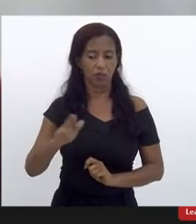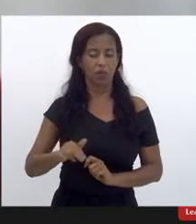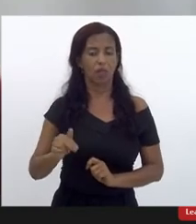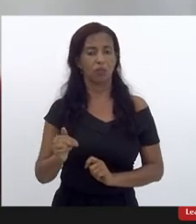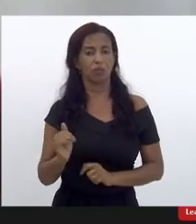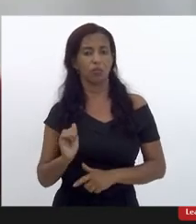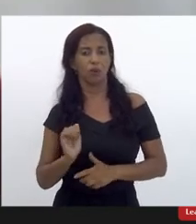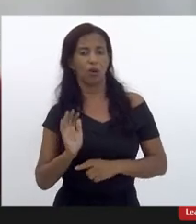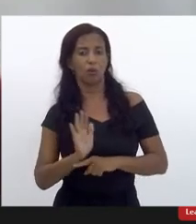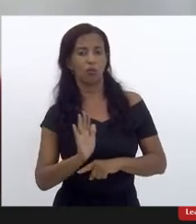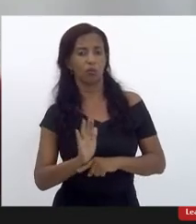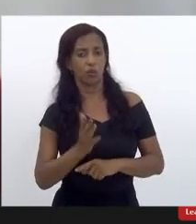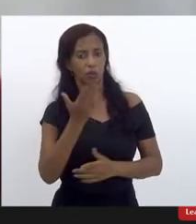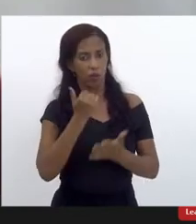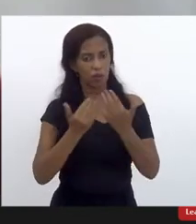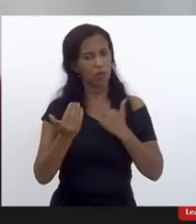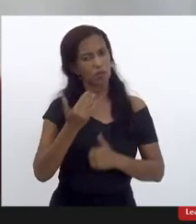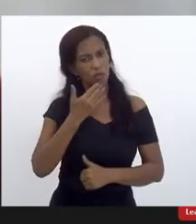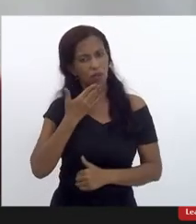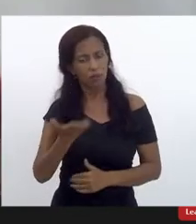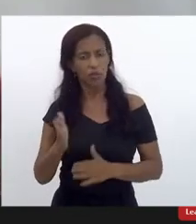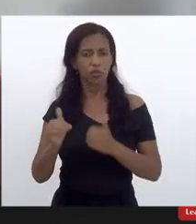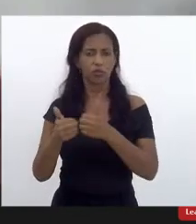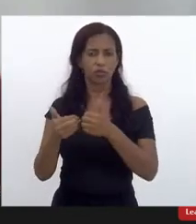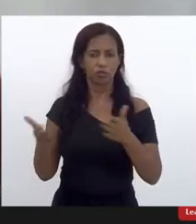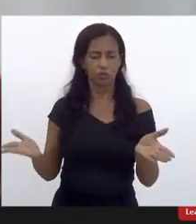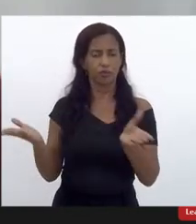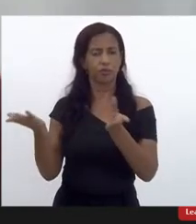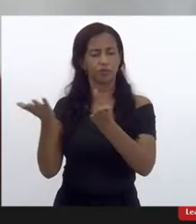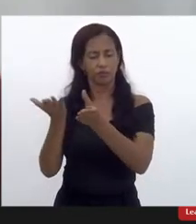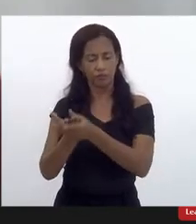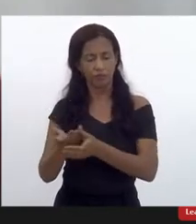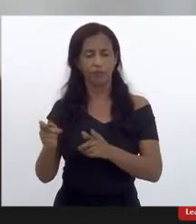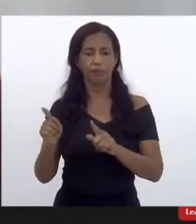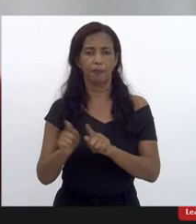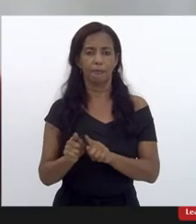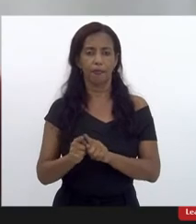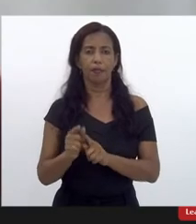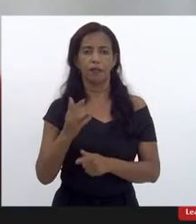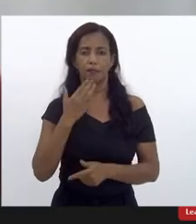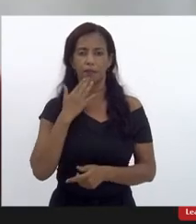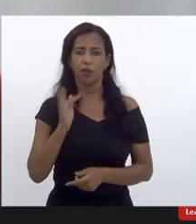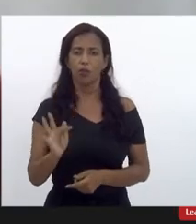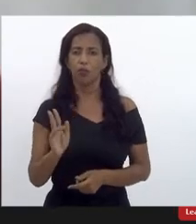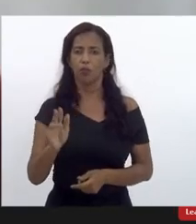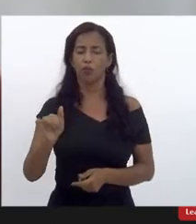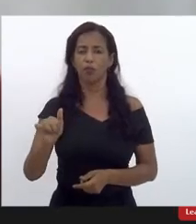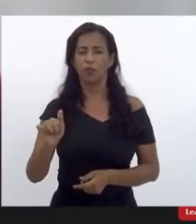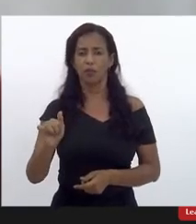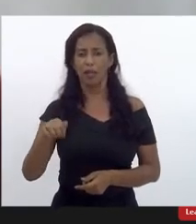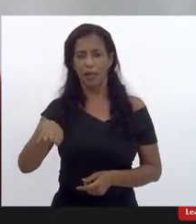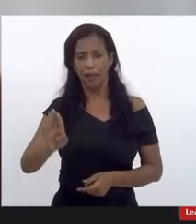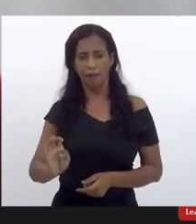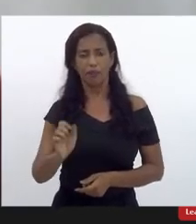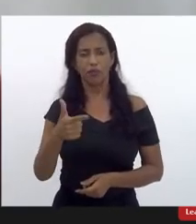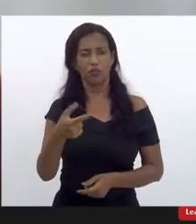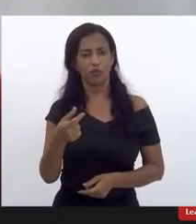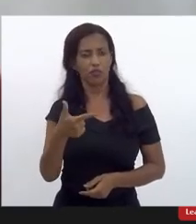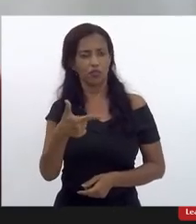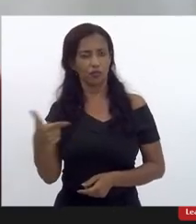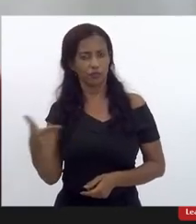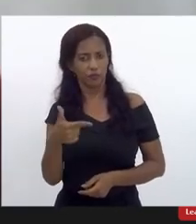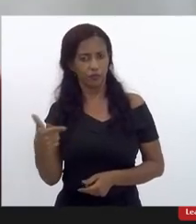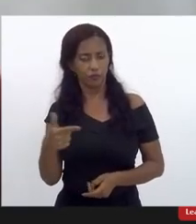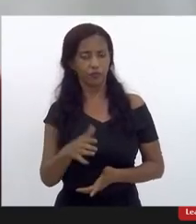alimentação. Nós já estamos solicitando, já abrimos o processo solicitando o Fundeb de 2022, assim como fiz